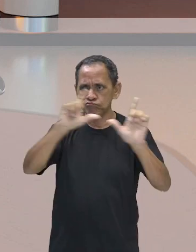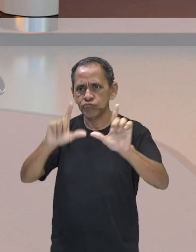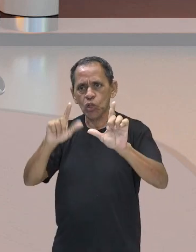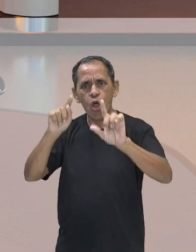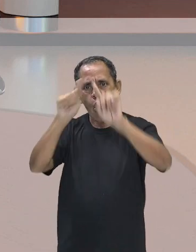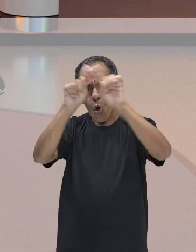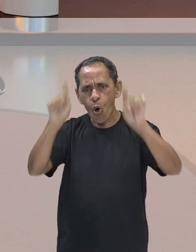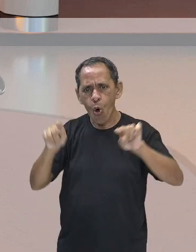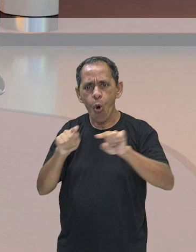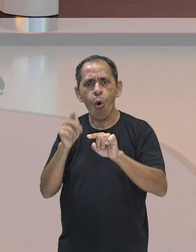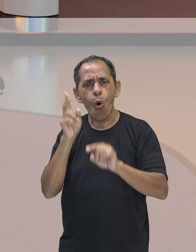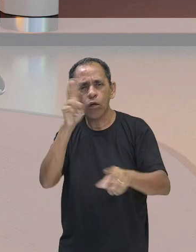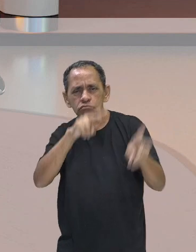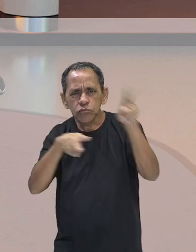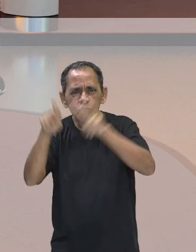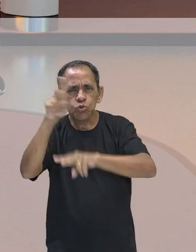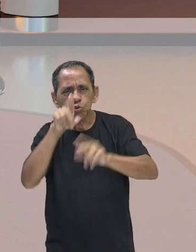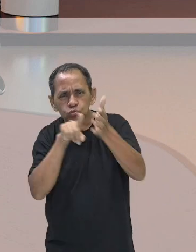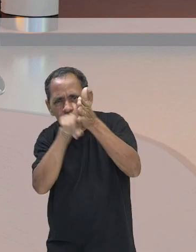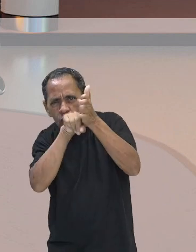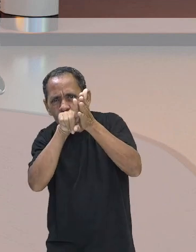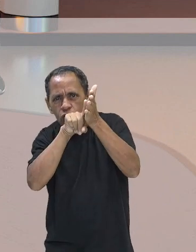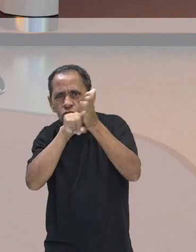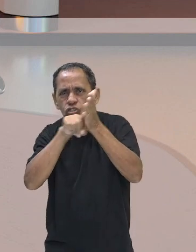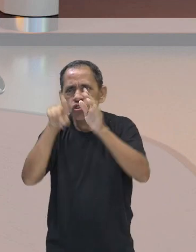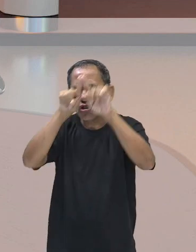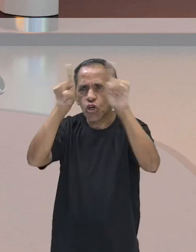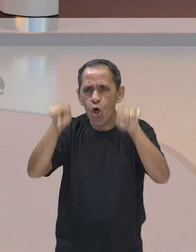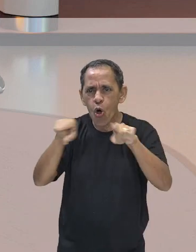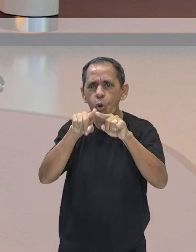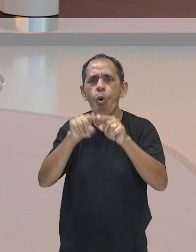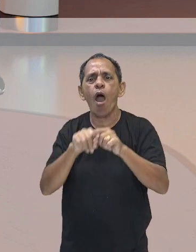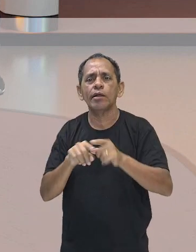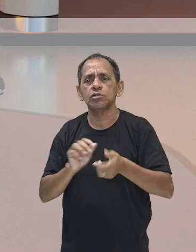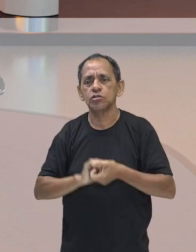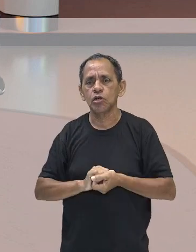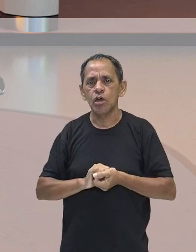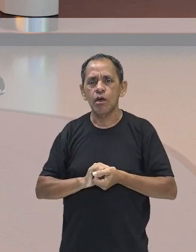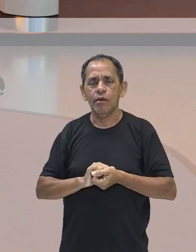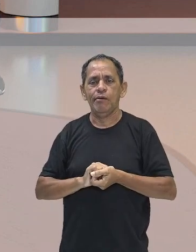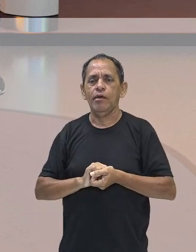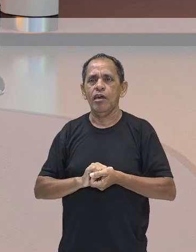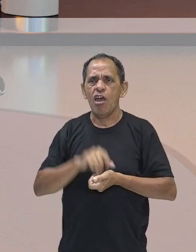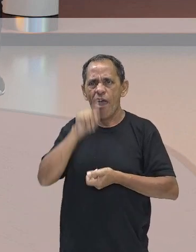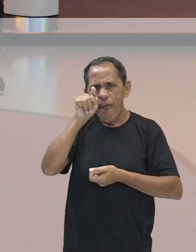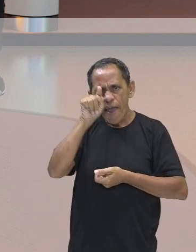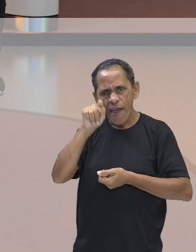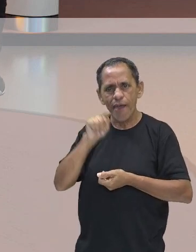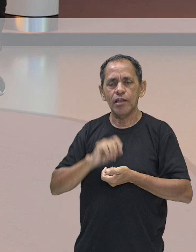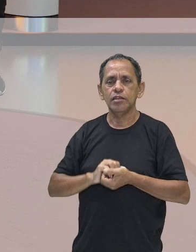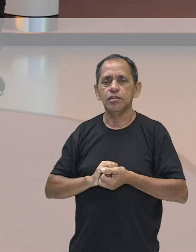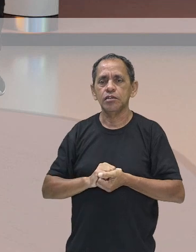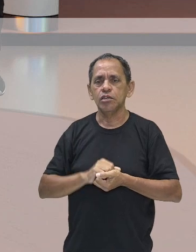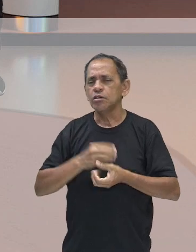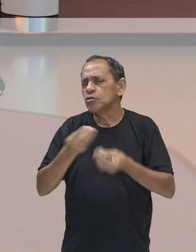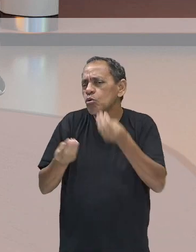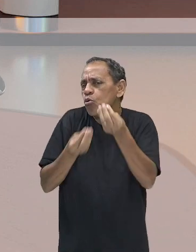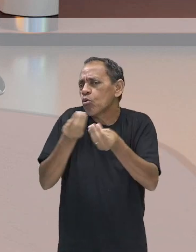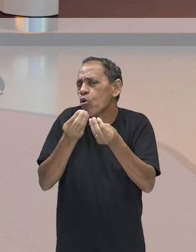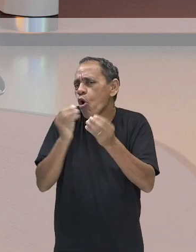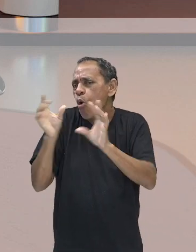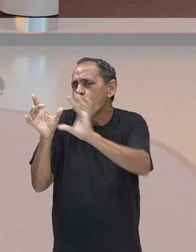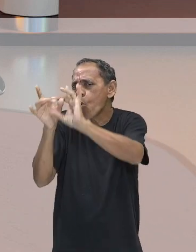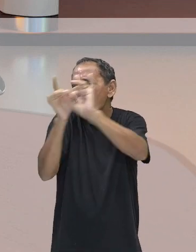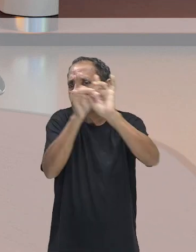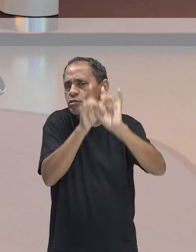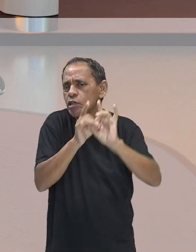fonte visual e investiga não apenas o quadro pelo quadro, tá, gente? Mas investiga o contexto que esse